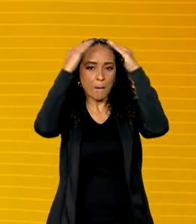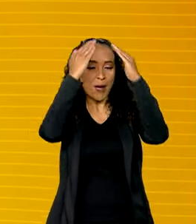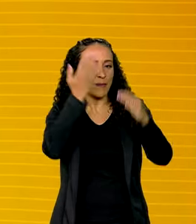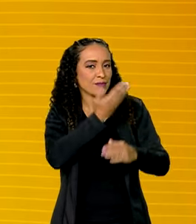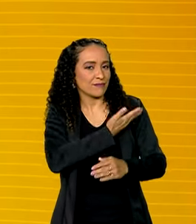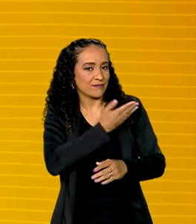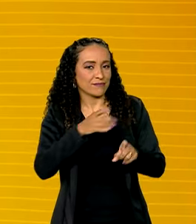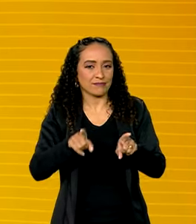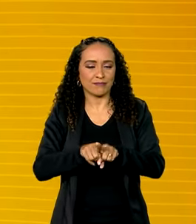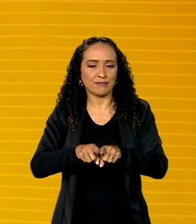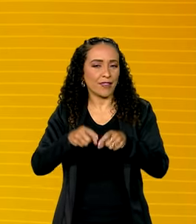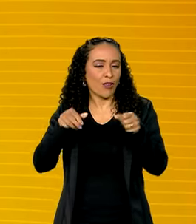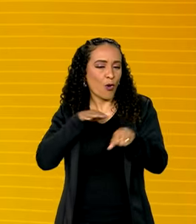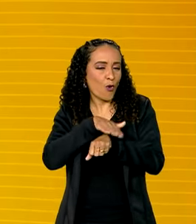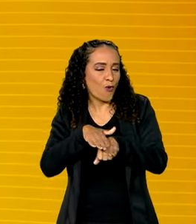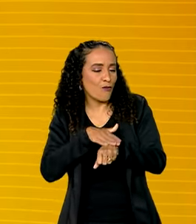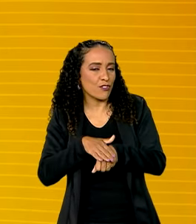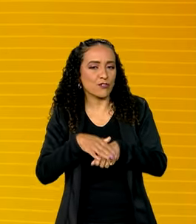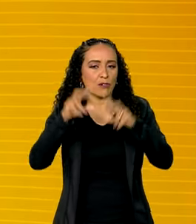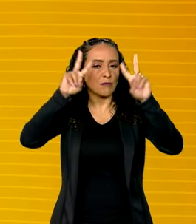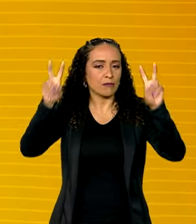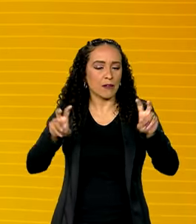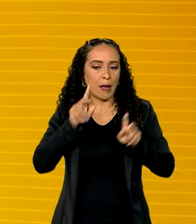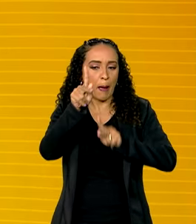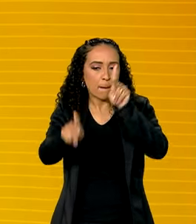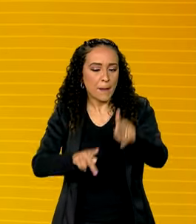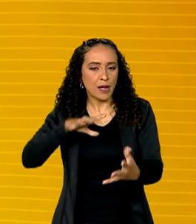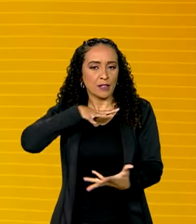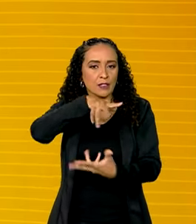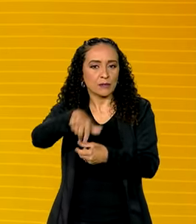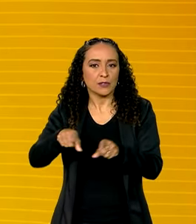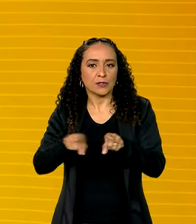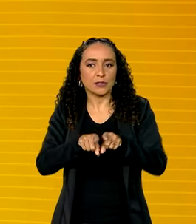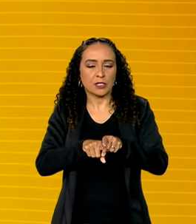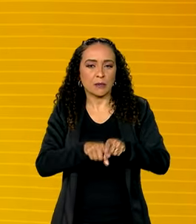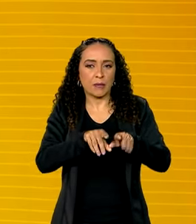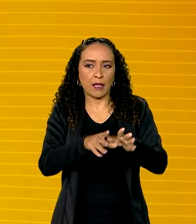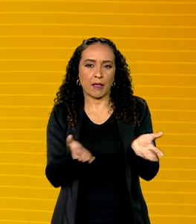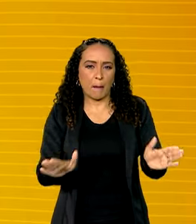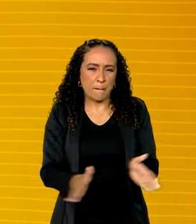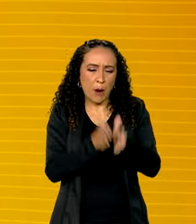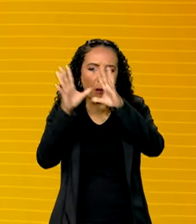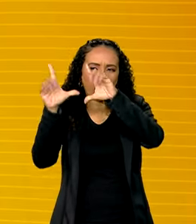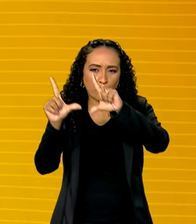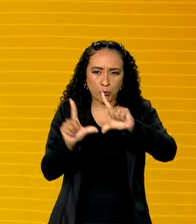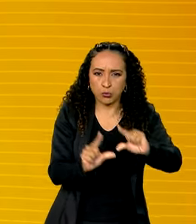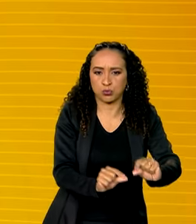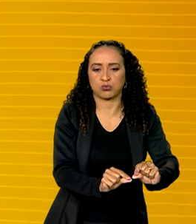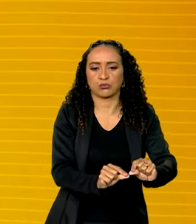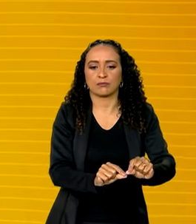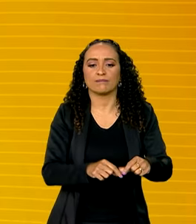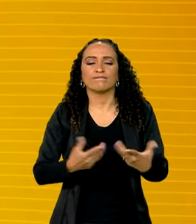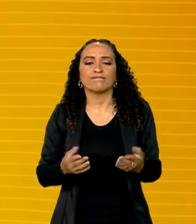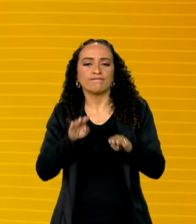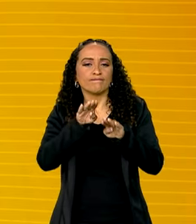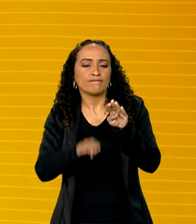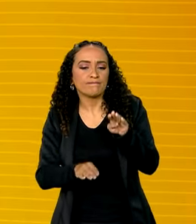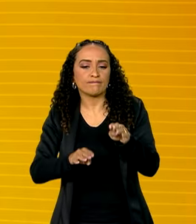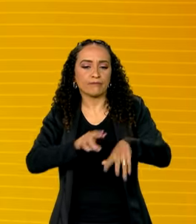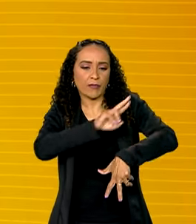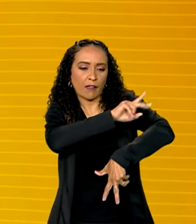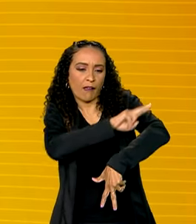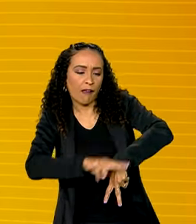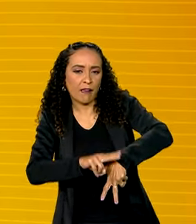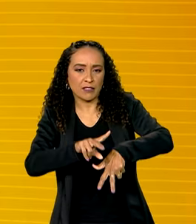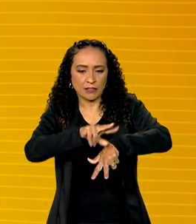Francisco. Falaram sobre a paz no mundo e a redução da miséria. Dificuldade de raça, dificuldade de